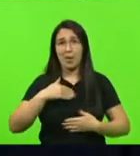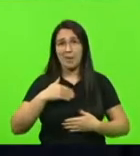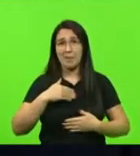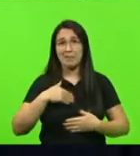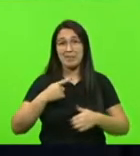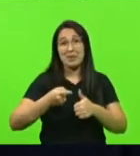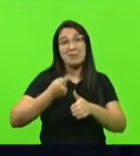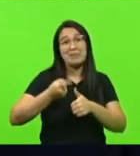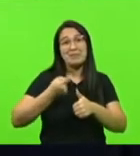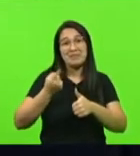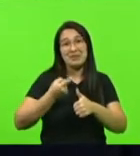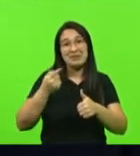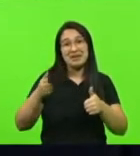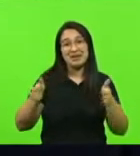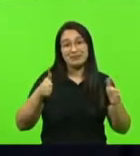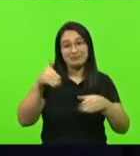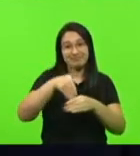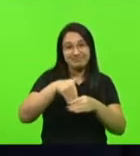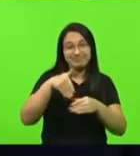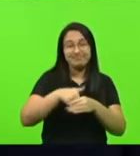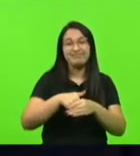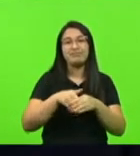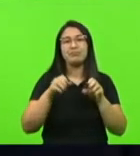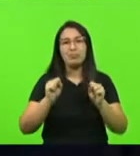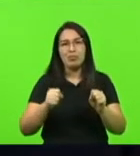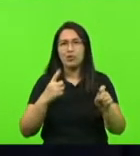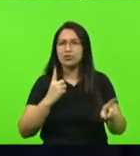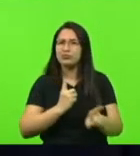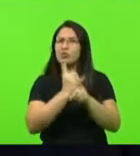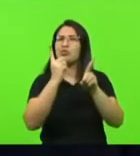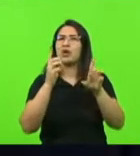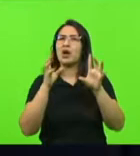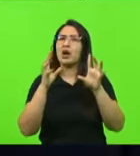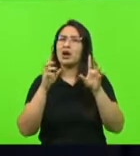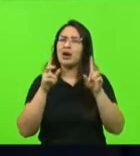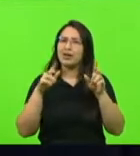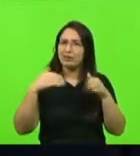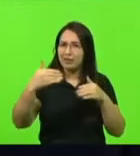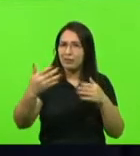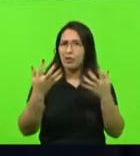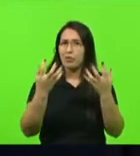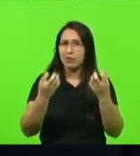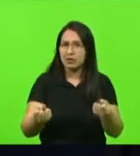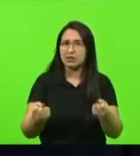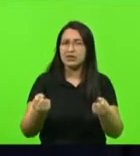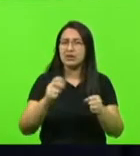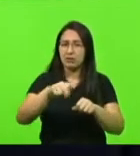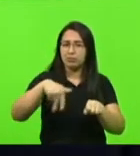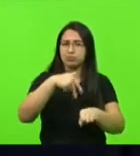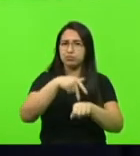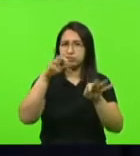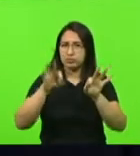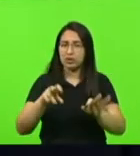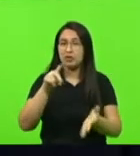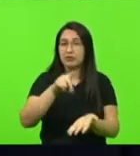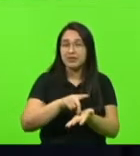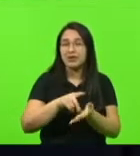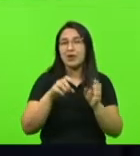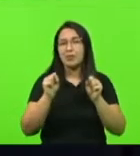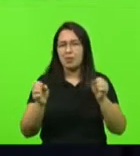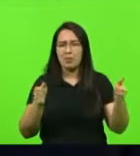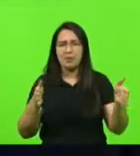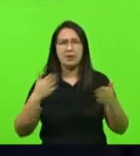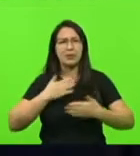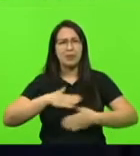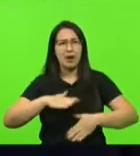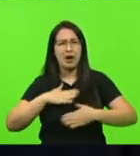primeiro mandato, que logo a gente possa se encontrar quando o senhor assumir efetivamente essa cadeira. E que tudo corra muito bem para o senhor, que